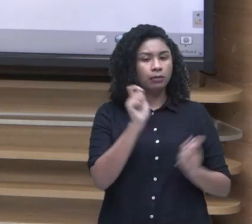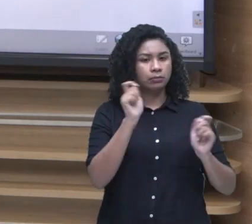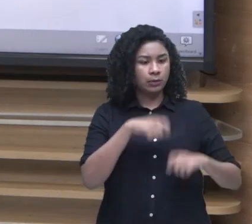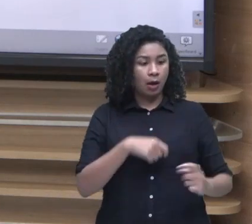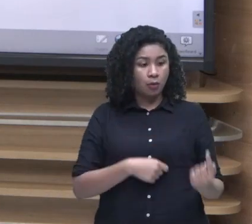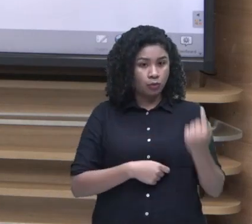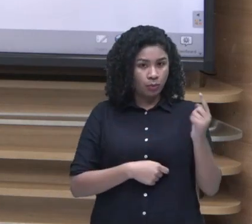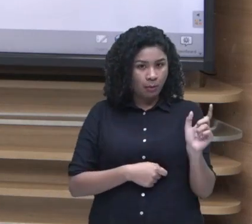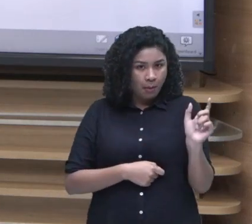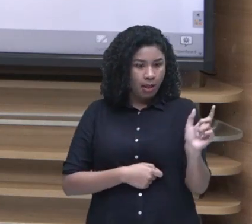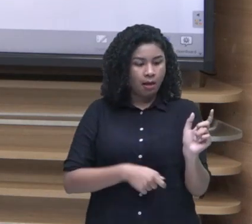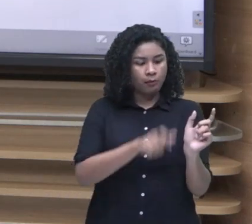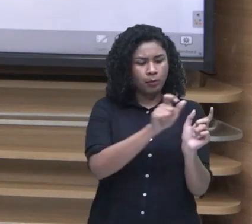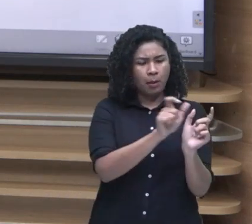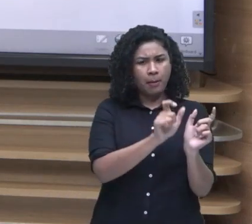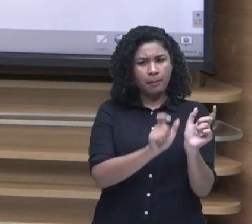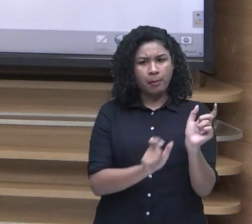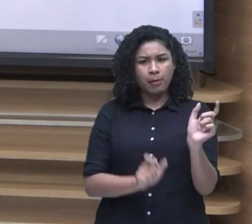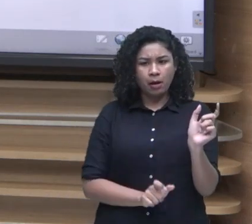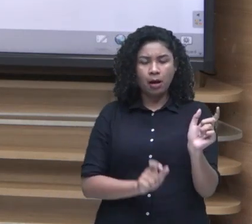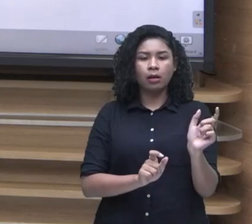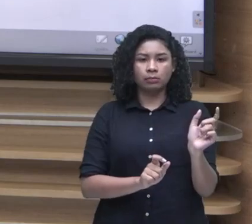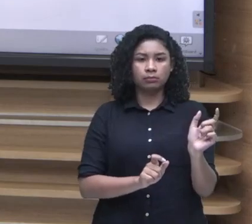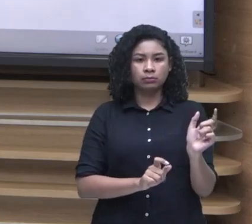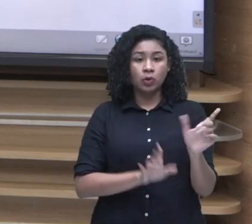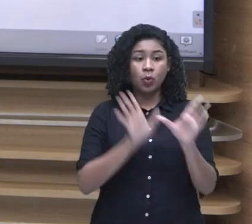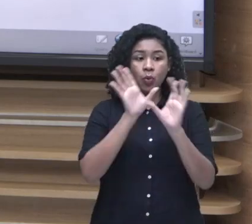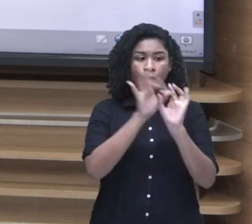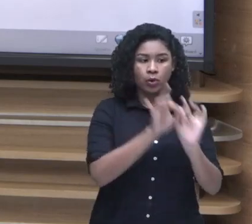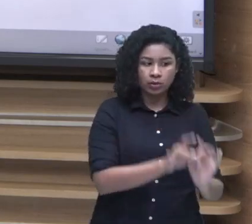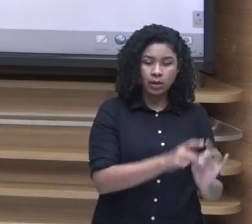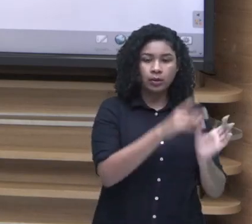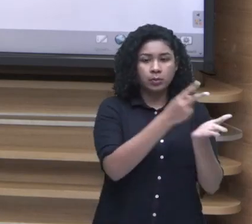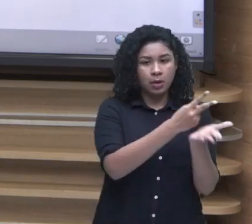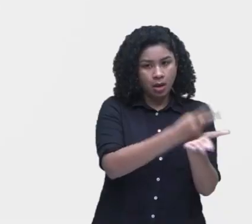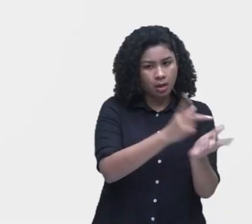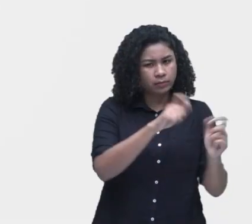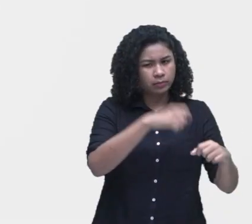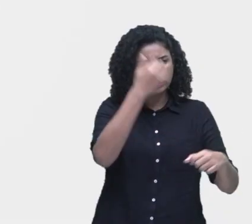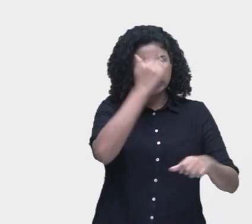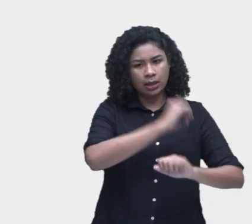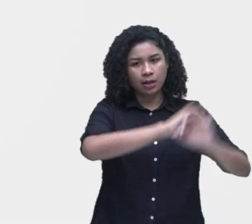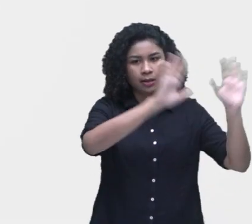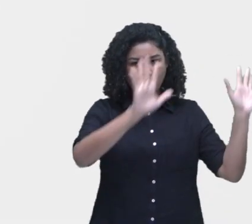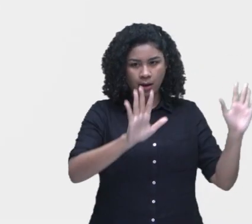lá dentro do contexto, tá? Lá você vai entender perfeitamente.